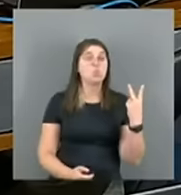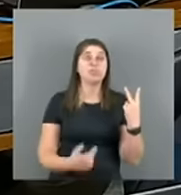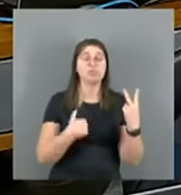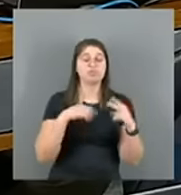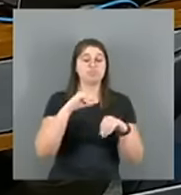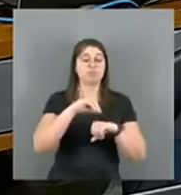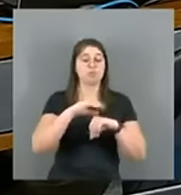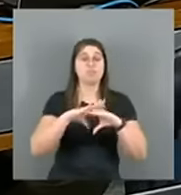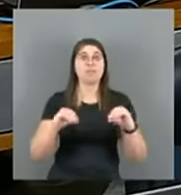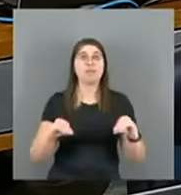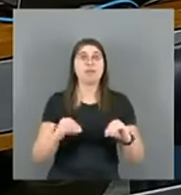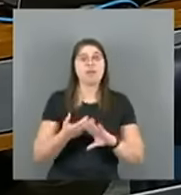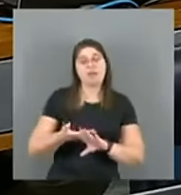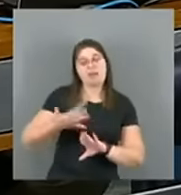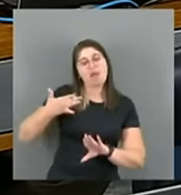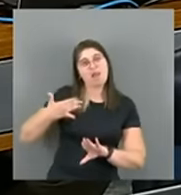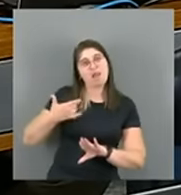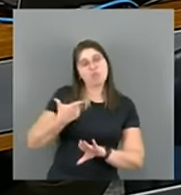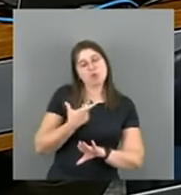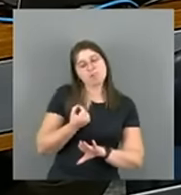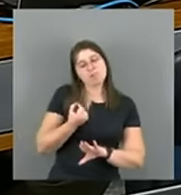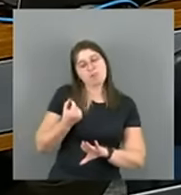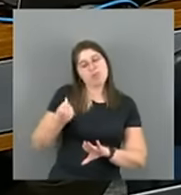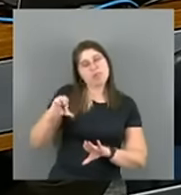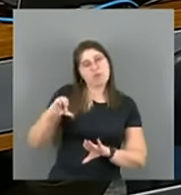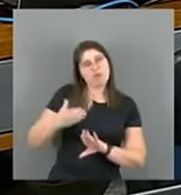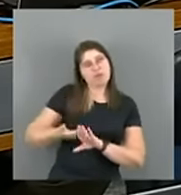Algum outro anterior, desde 2009, quando você participou?